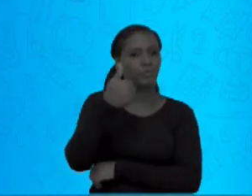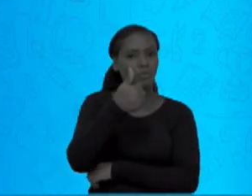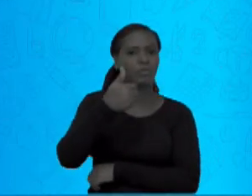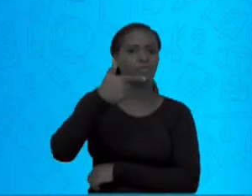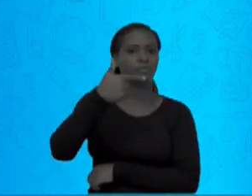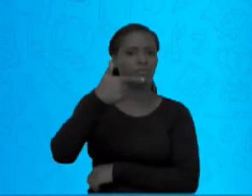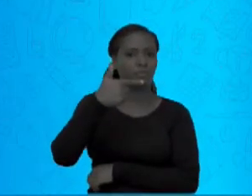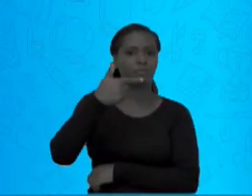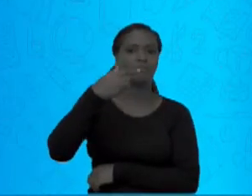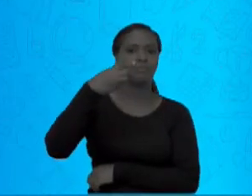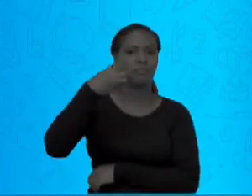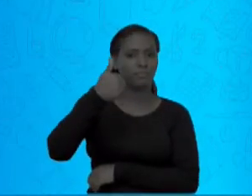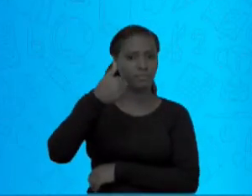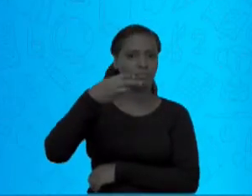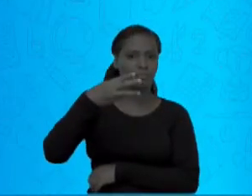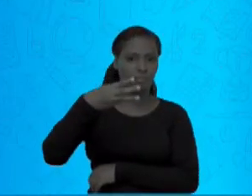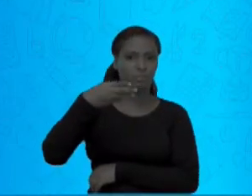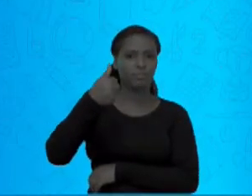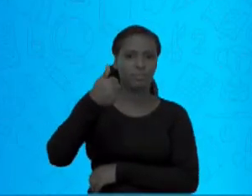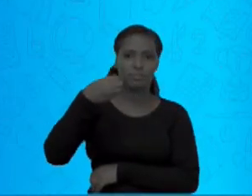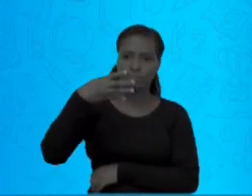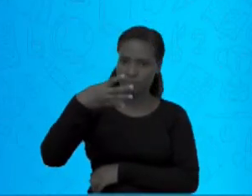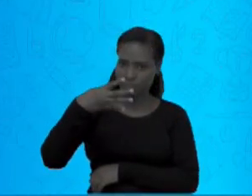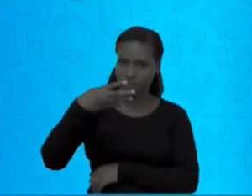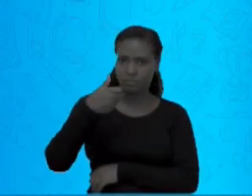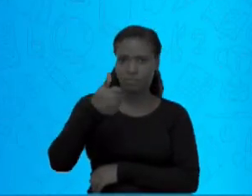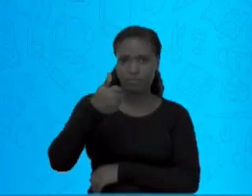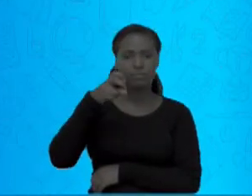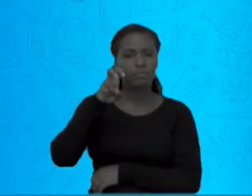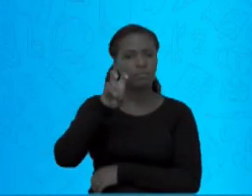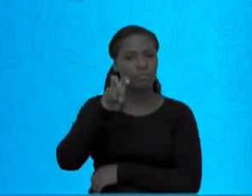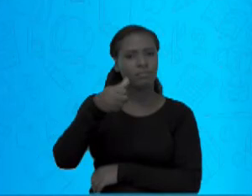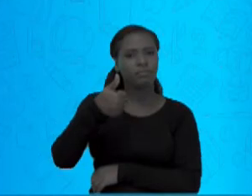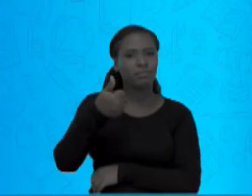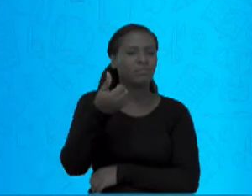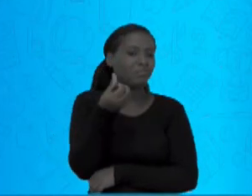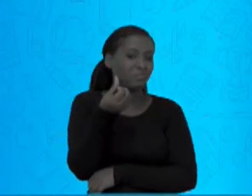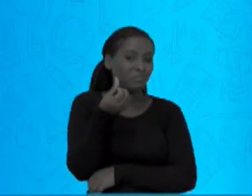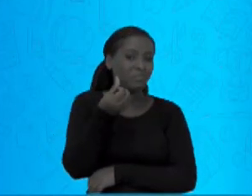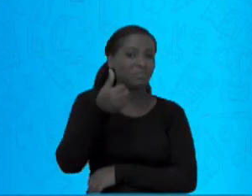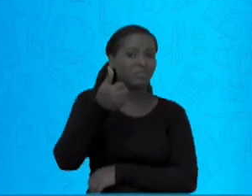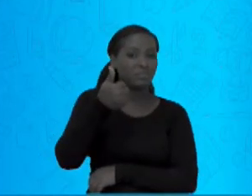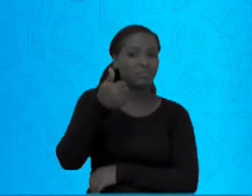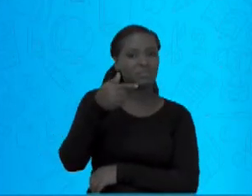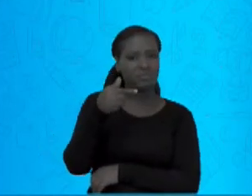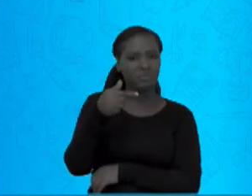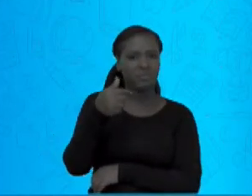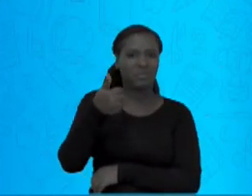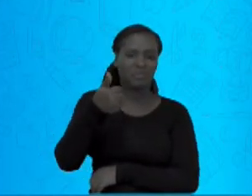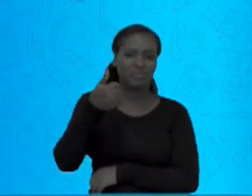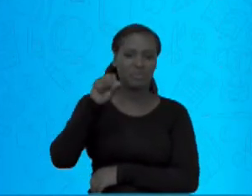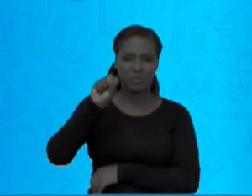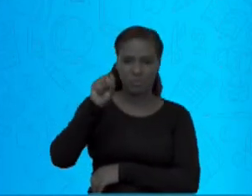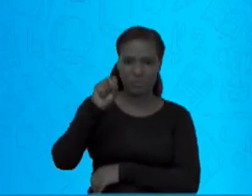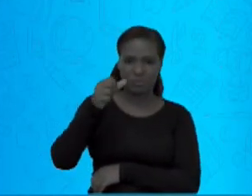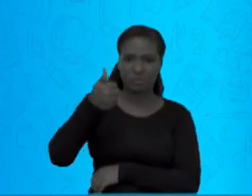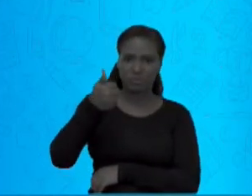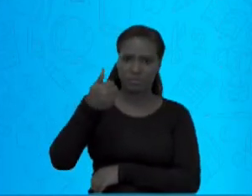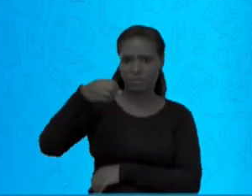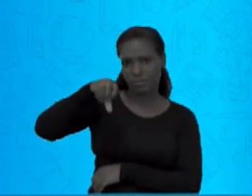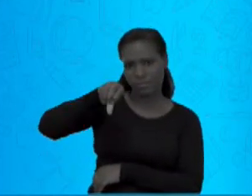12, 13, 14, 15, 16, 17,